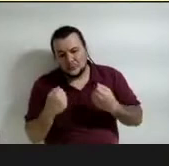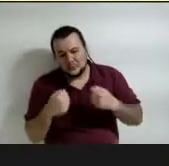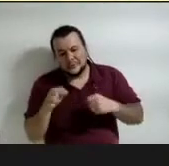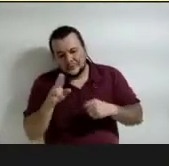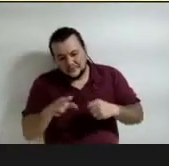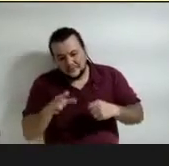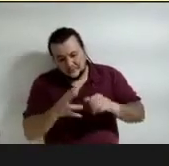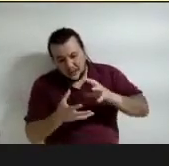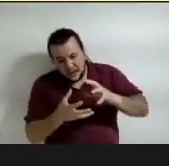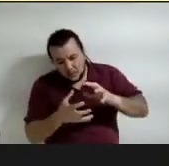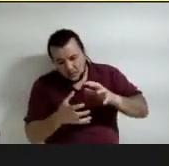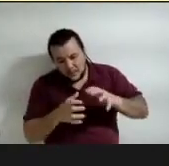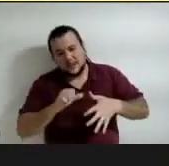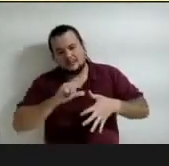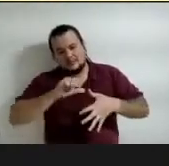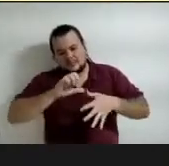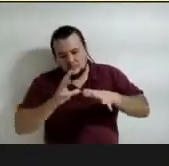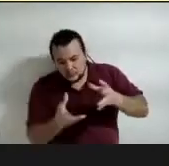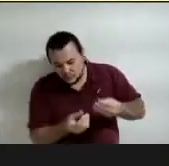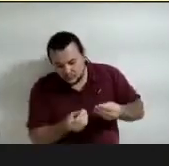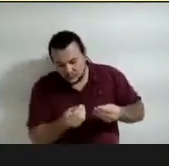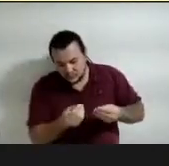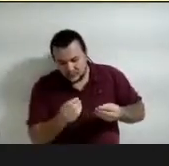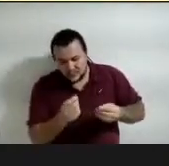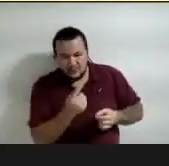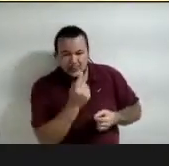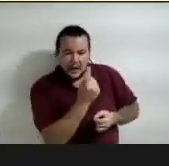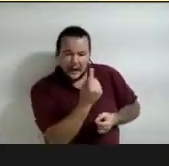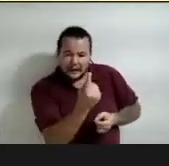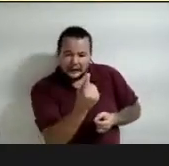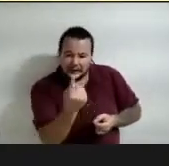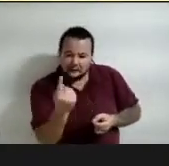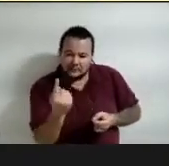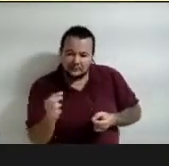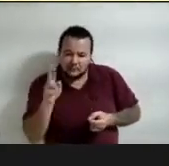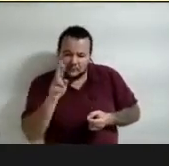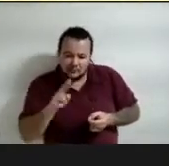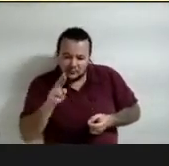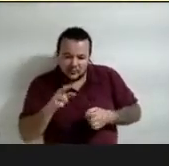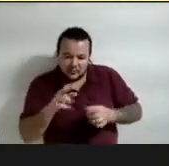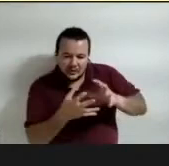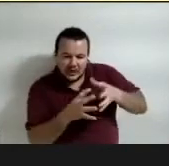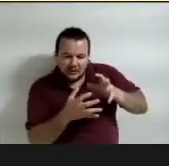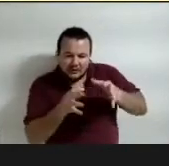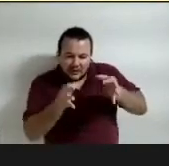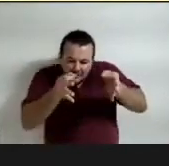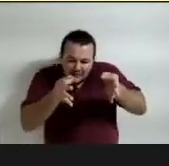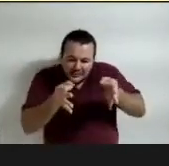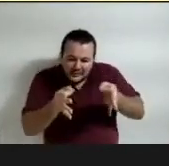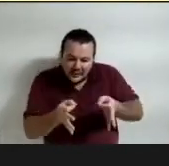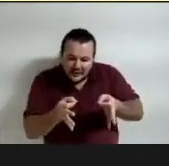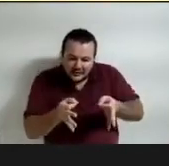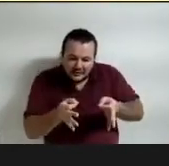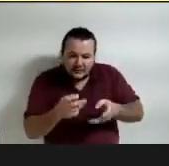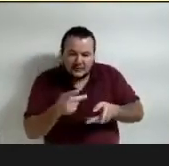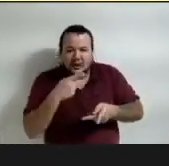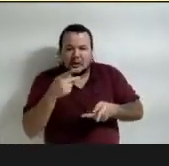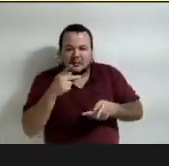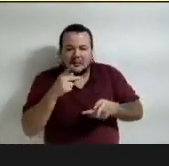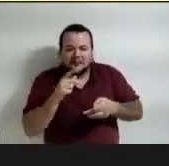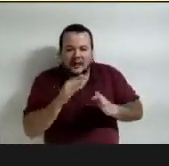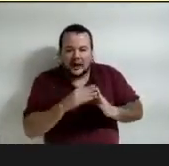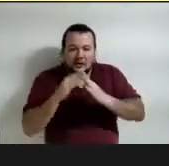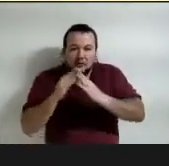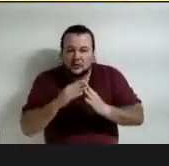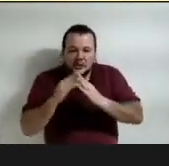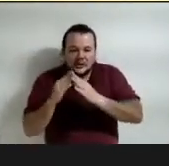temas usava a escala necessária para discutir certos temas. Então, por exemplo, para falar de migração, você não pode também fechar no Brasil,